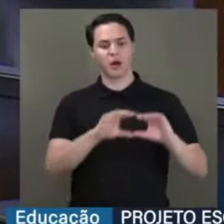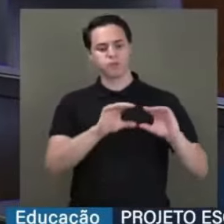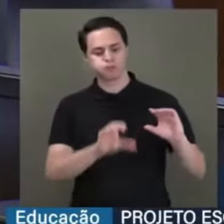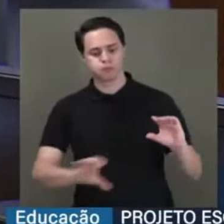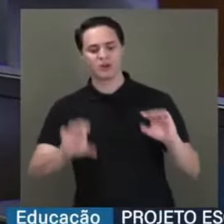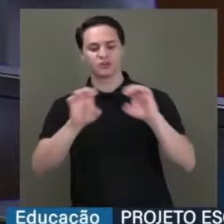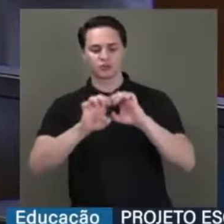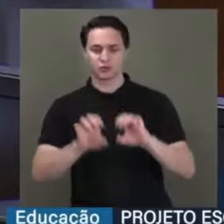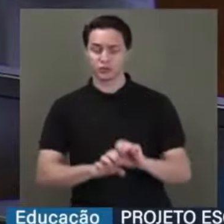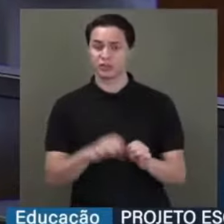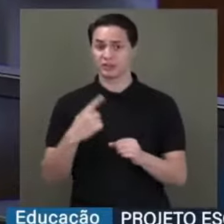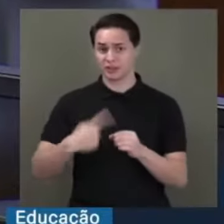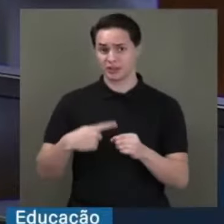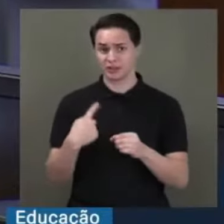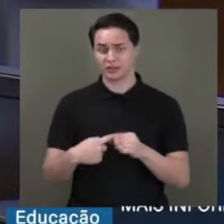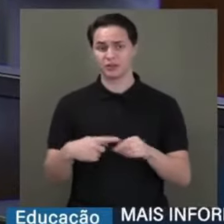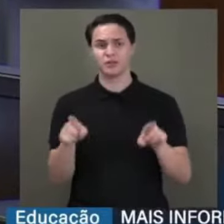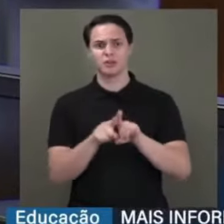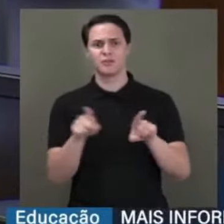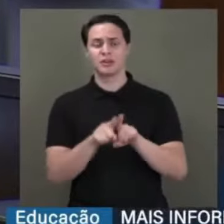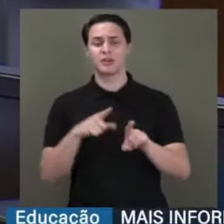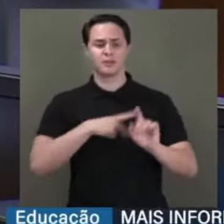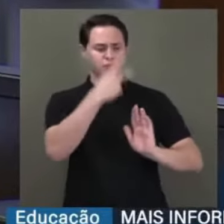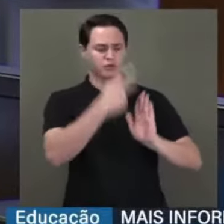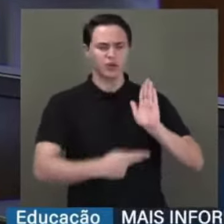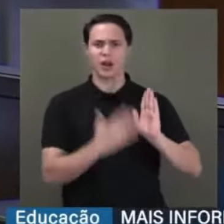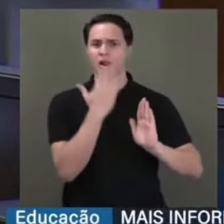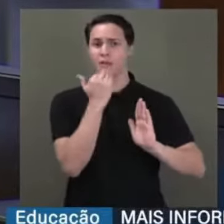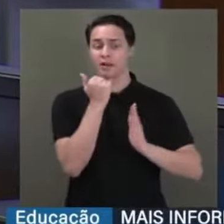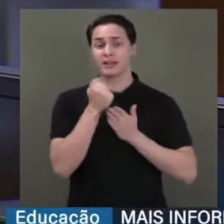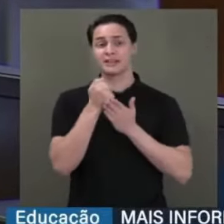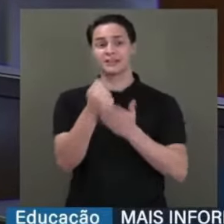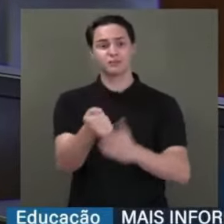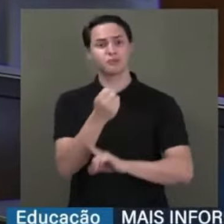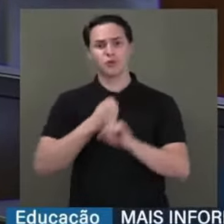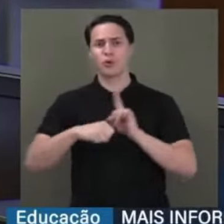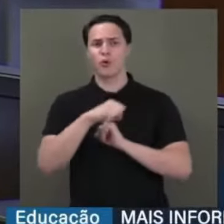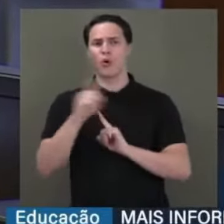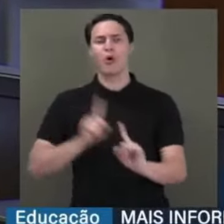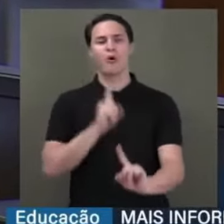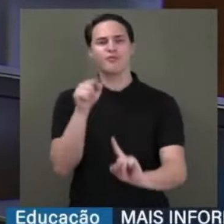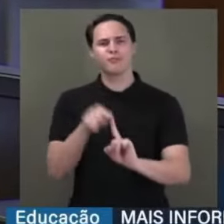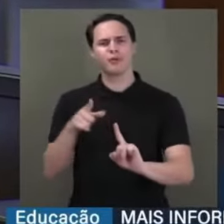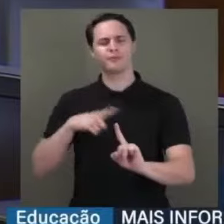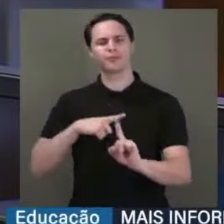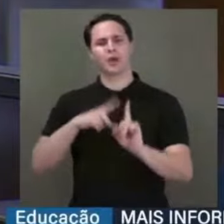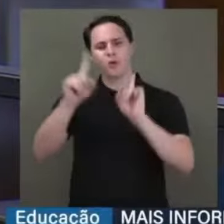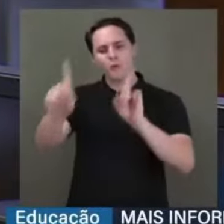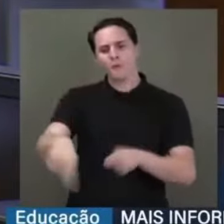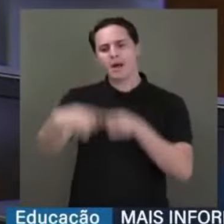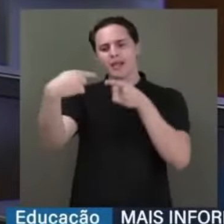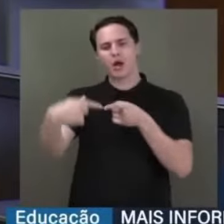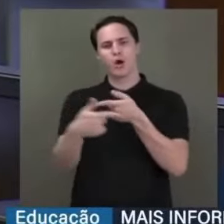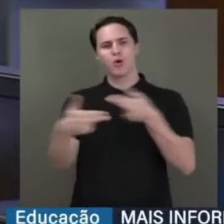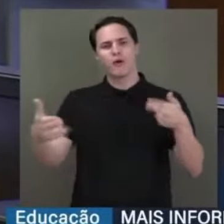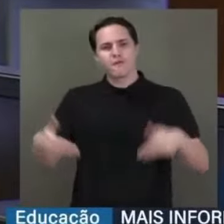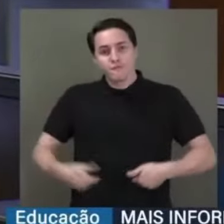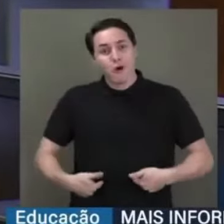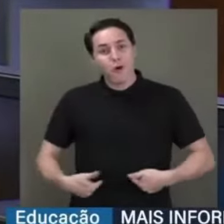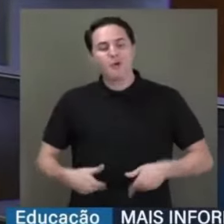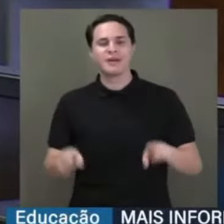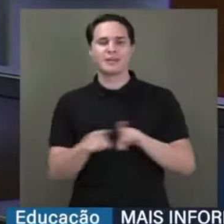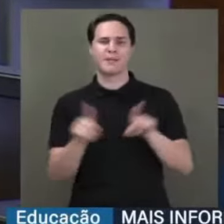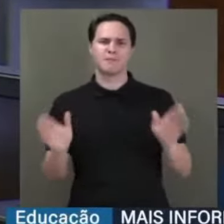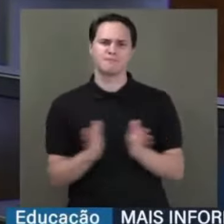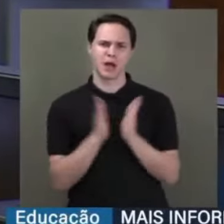programas de alimentação e assistência social para bater a fome e a miséria